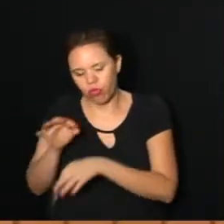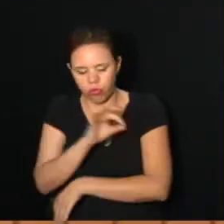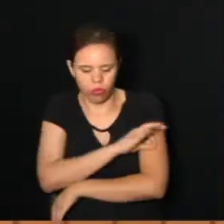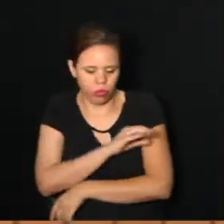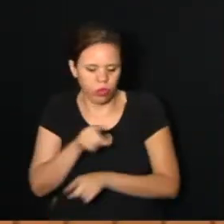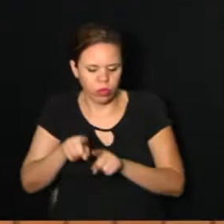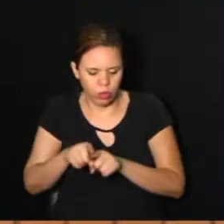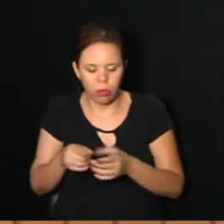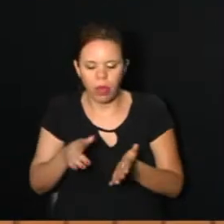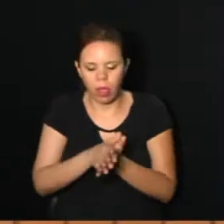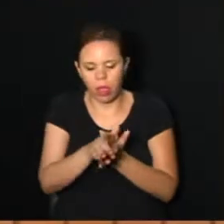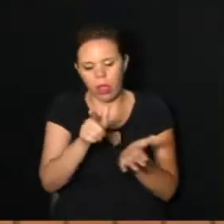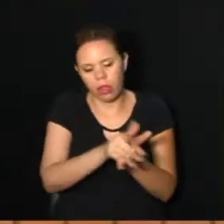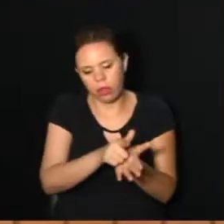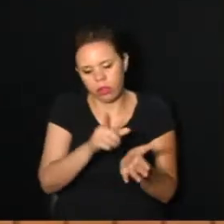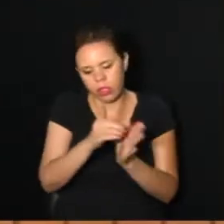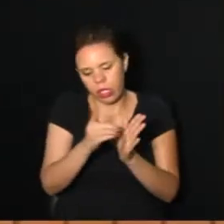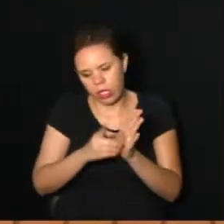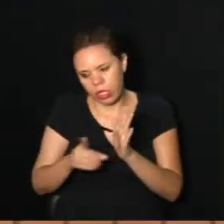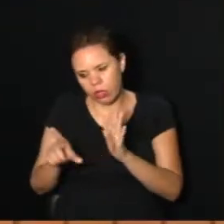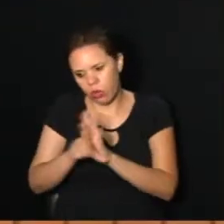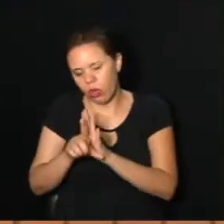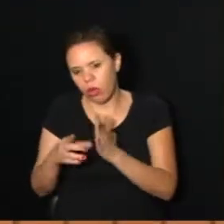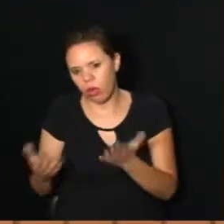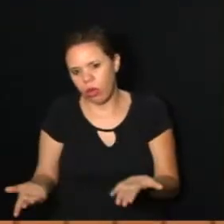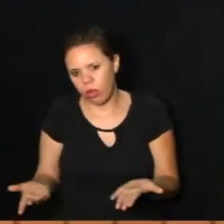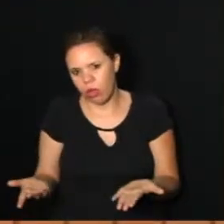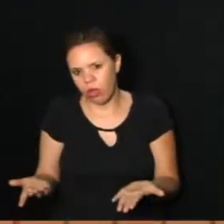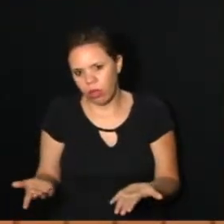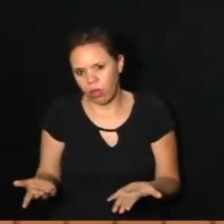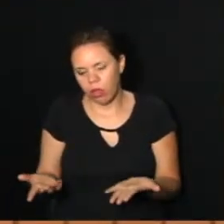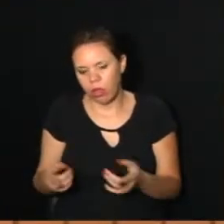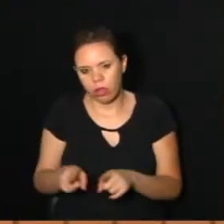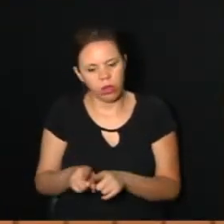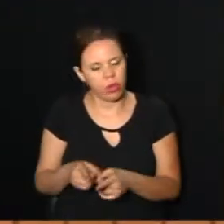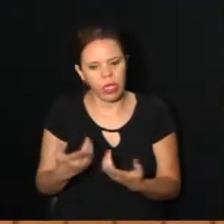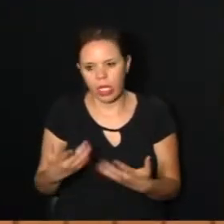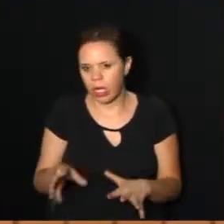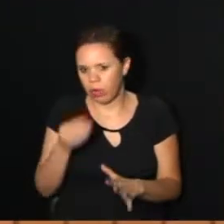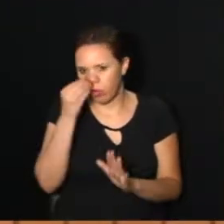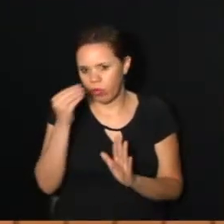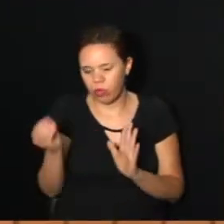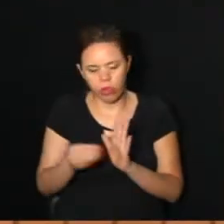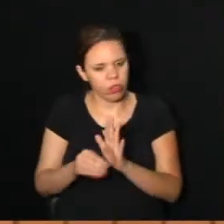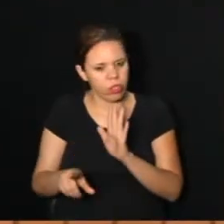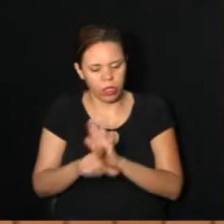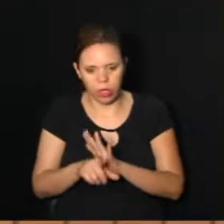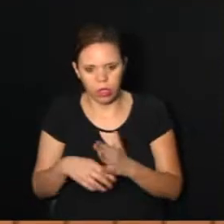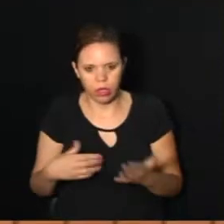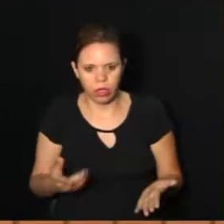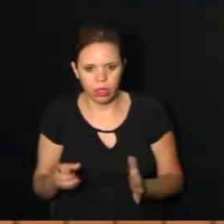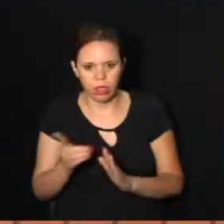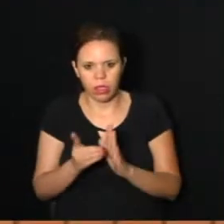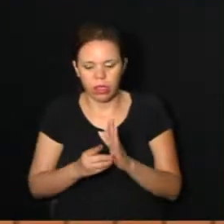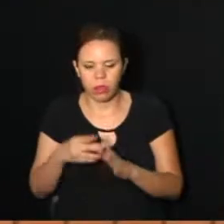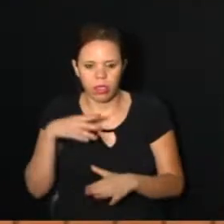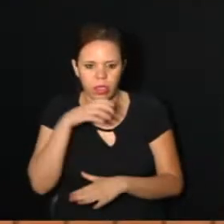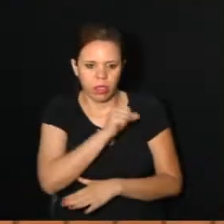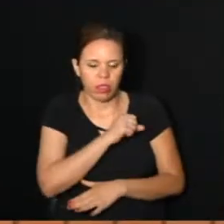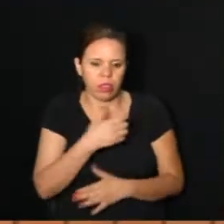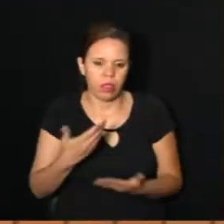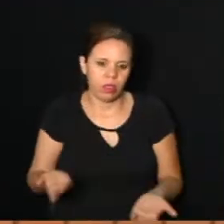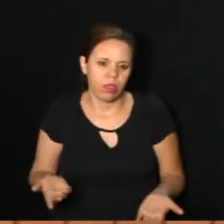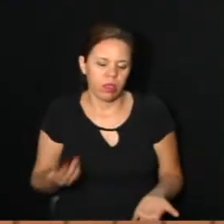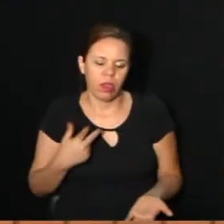o decreto ou lei. Né? Logicamente, não queremos fugir da lei, em absoluto. Né? O decreto é mais rápido, mas eu